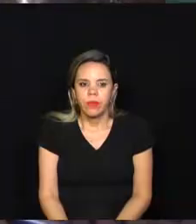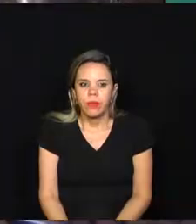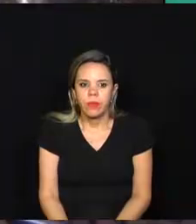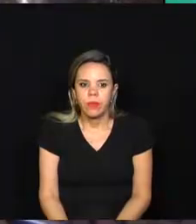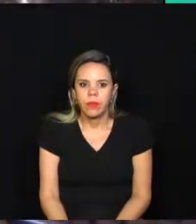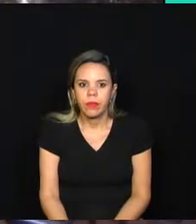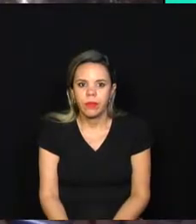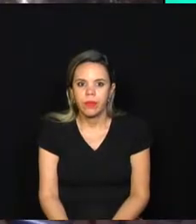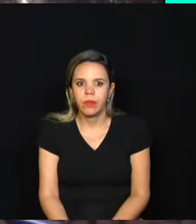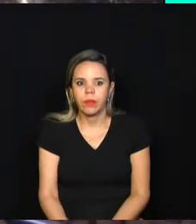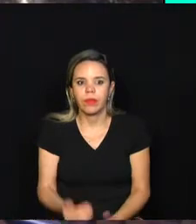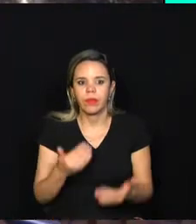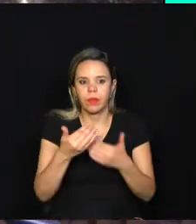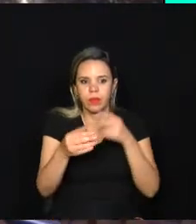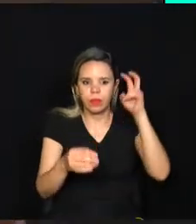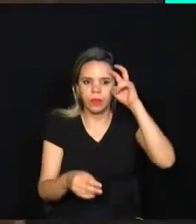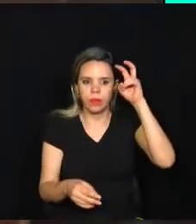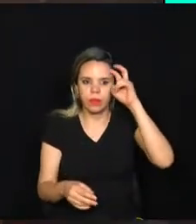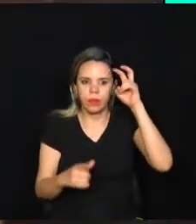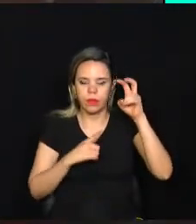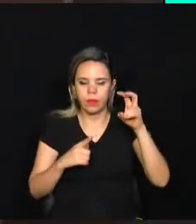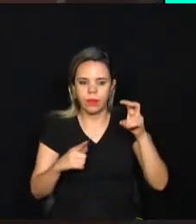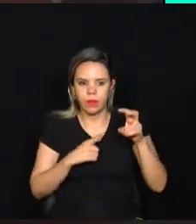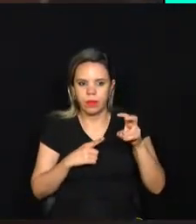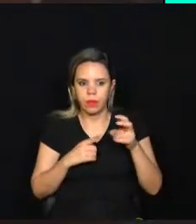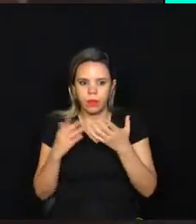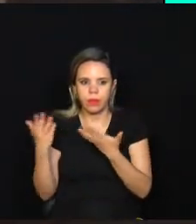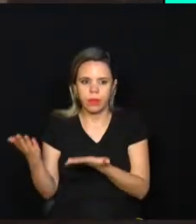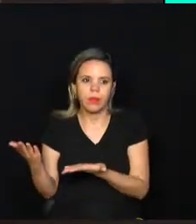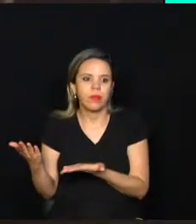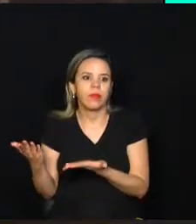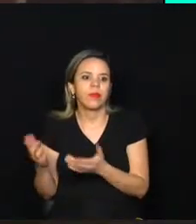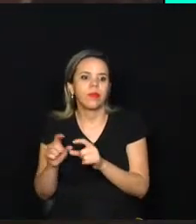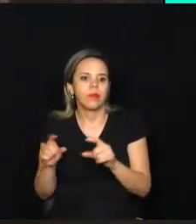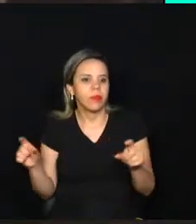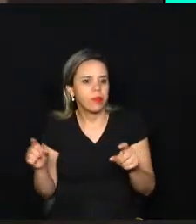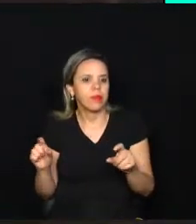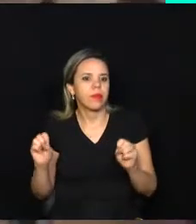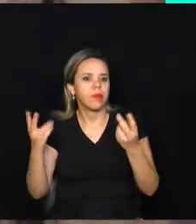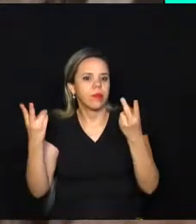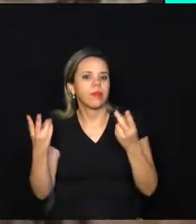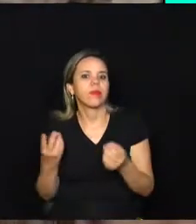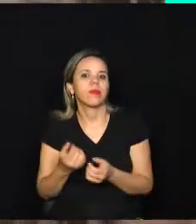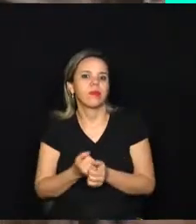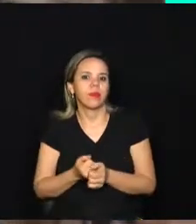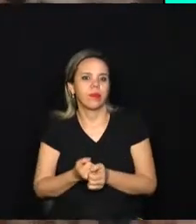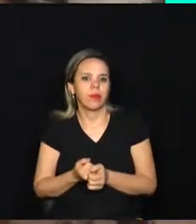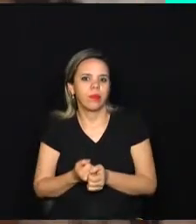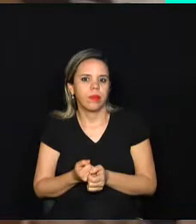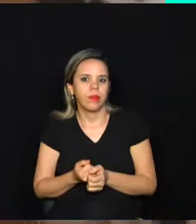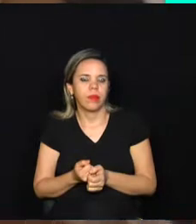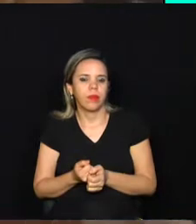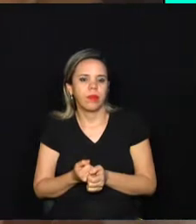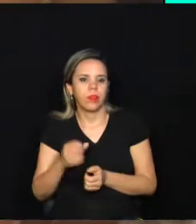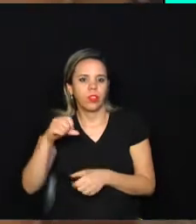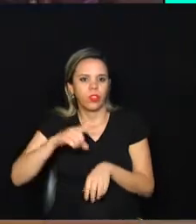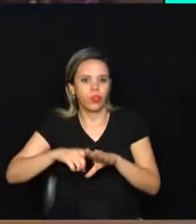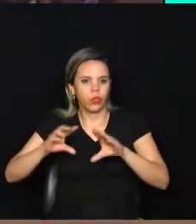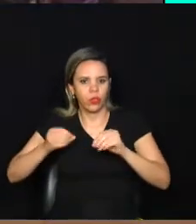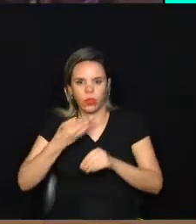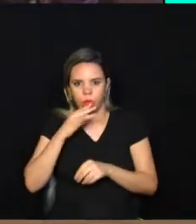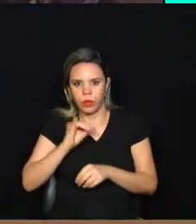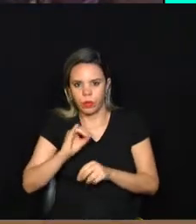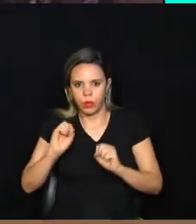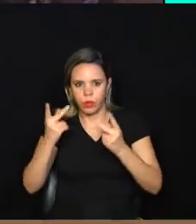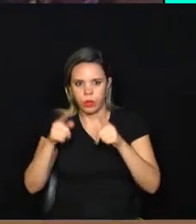www.sesesp.org.br. E na próxima quinta-feira tem Pedra Letícia em Campinas, no Teatro Iguatemi. O show vai ser às 9 da noite. Uma